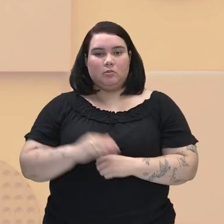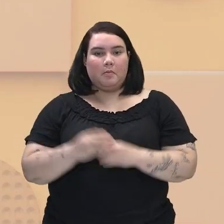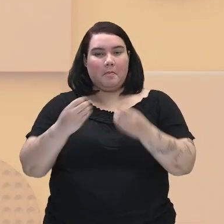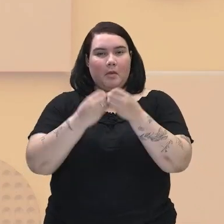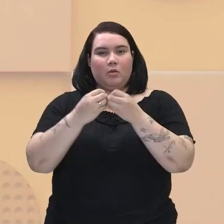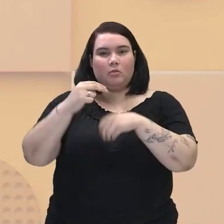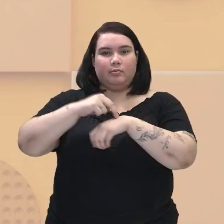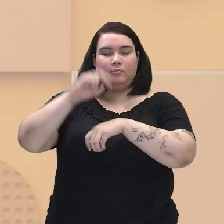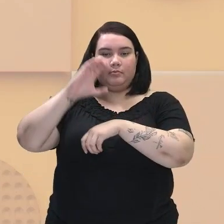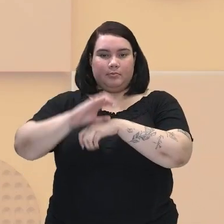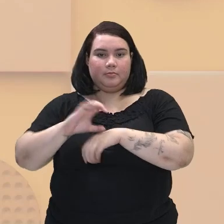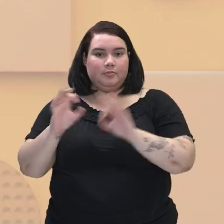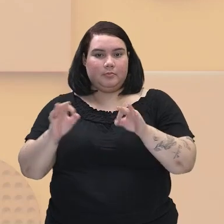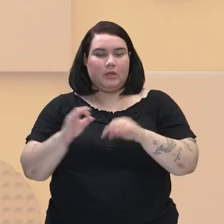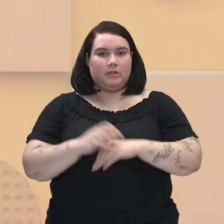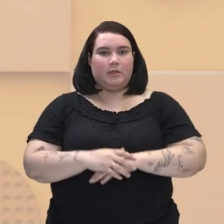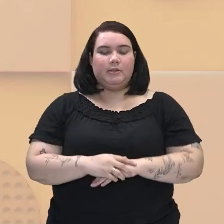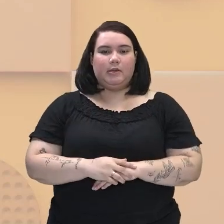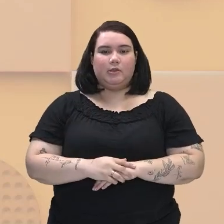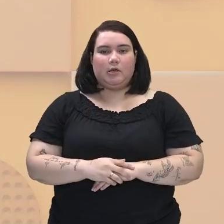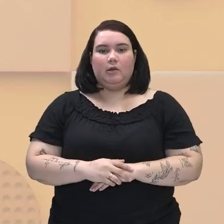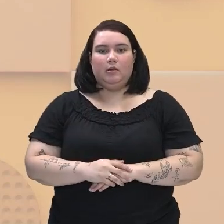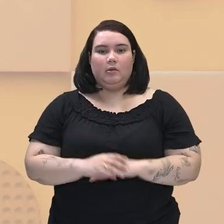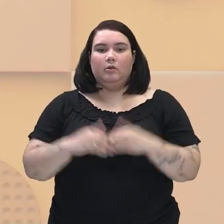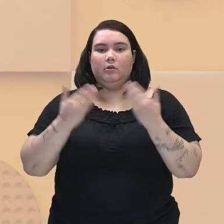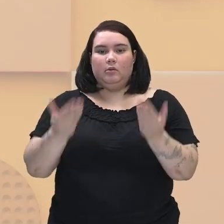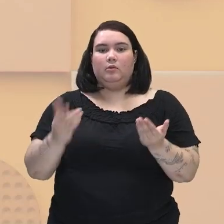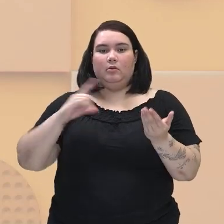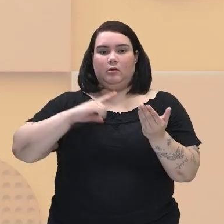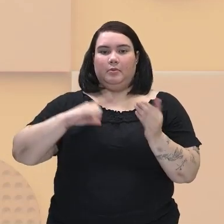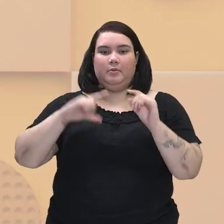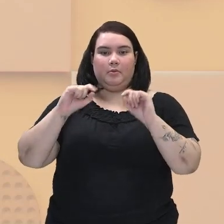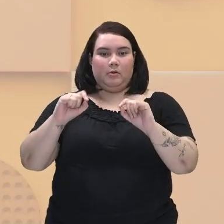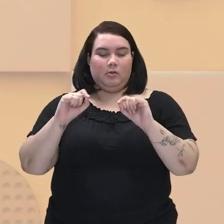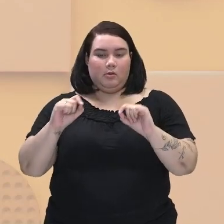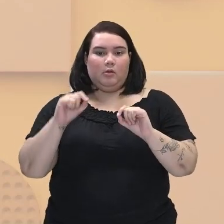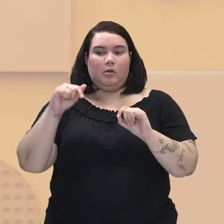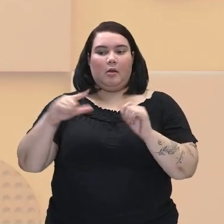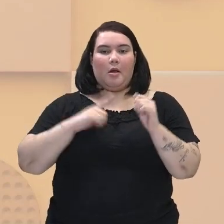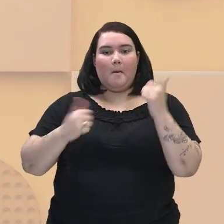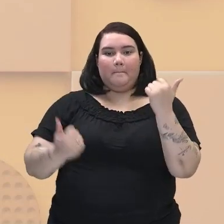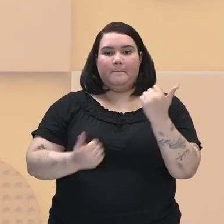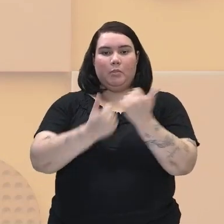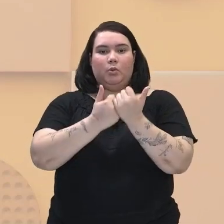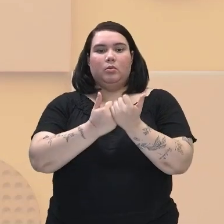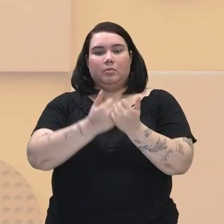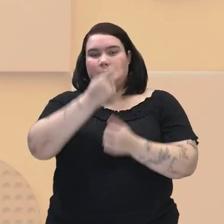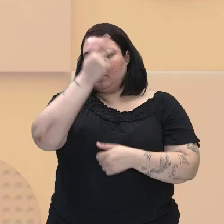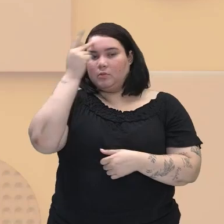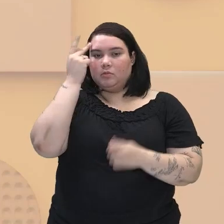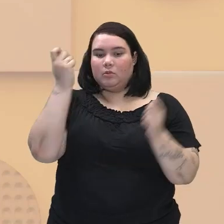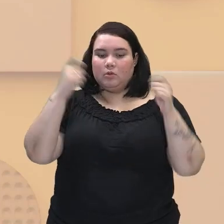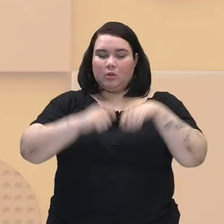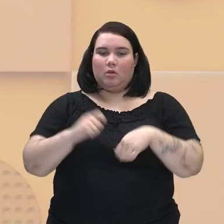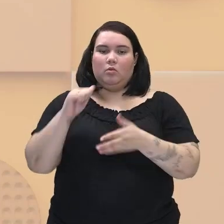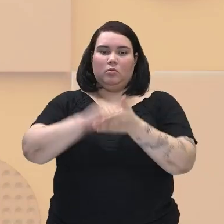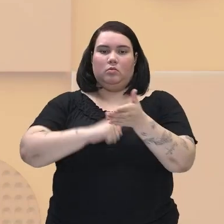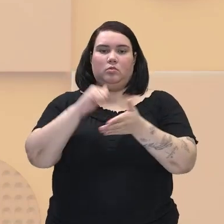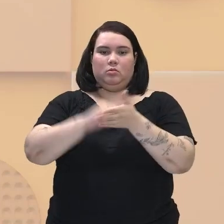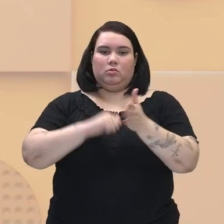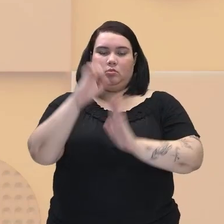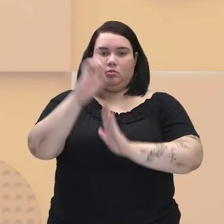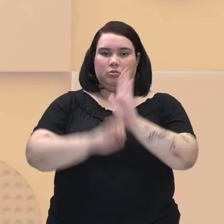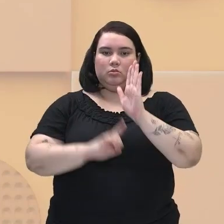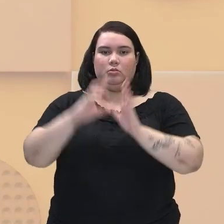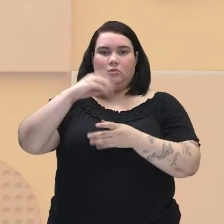Cidade. Então nós temos essas associações sendo formadas para justamente dar suporte para que as pessoas possam lutar por seus direitos dentro